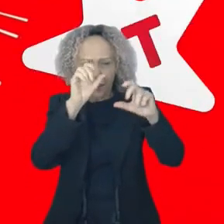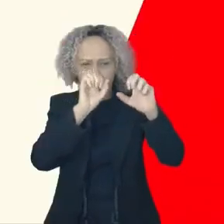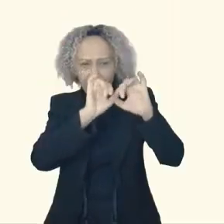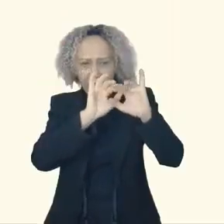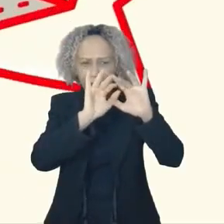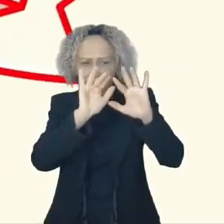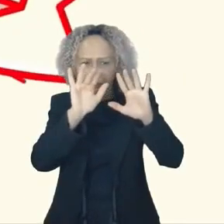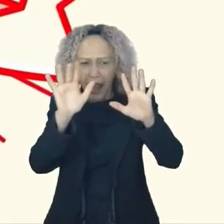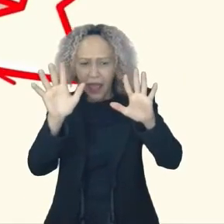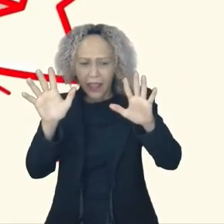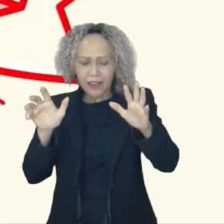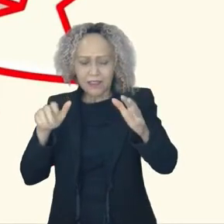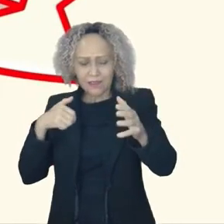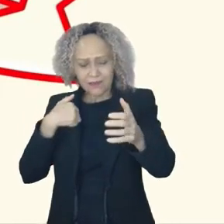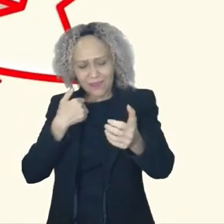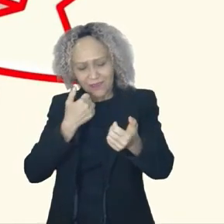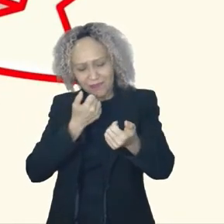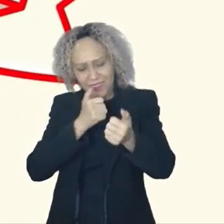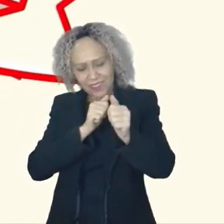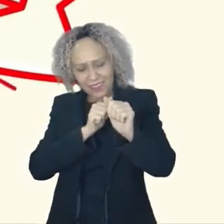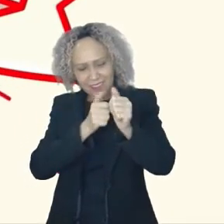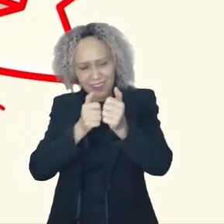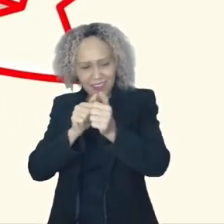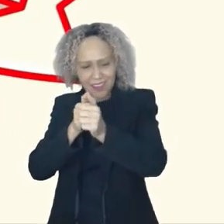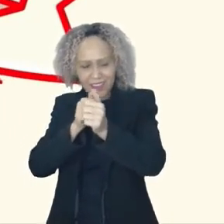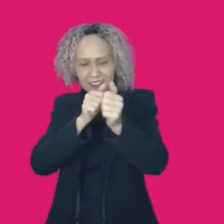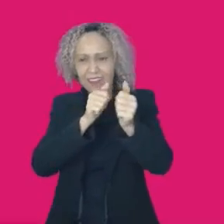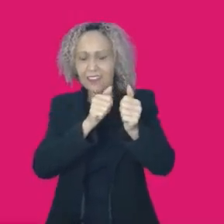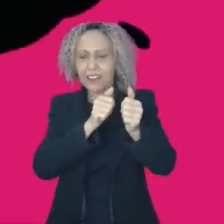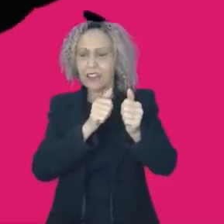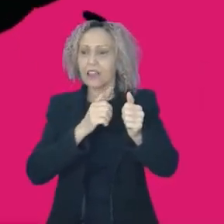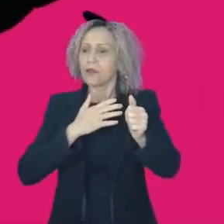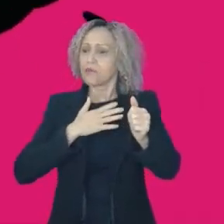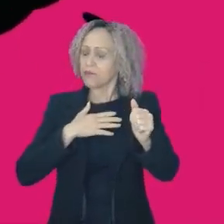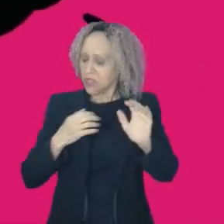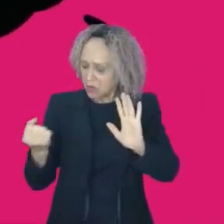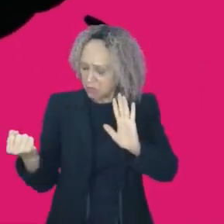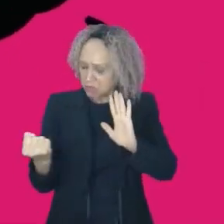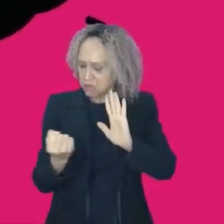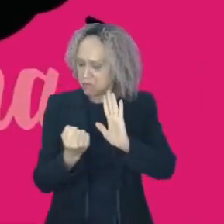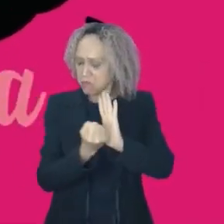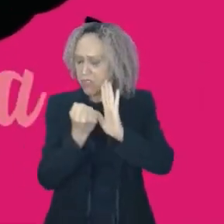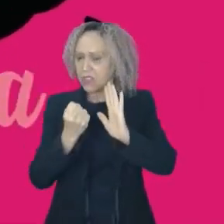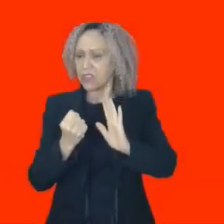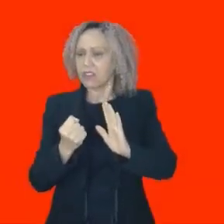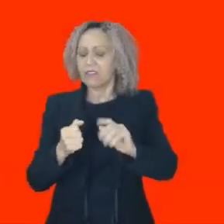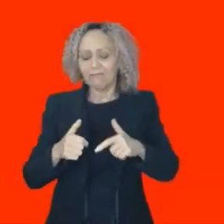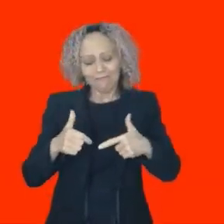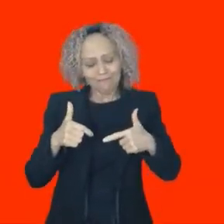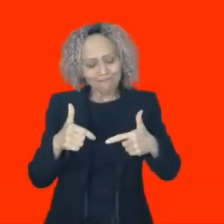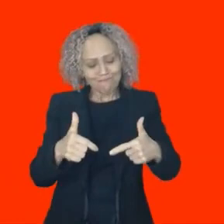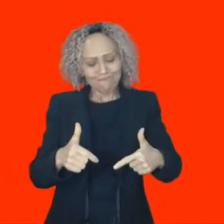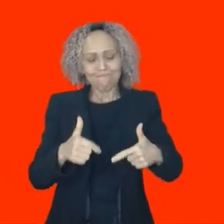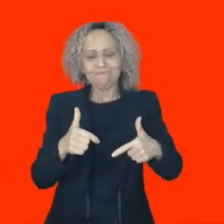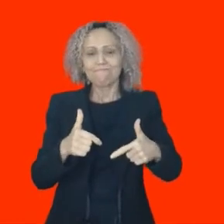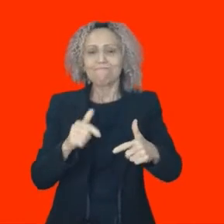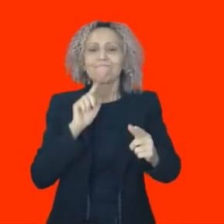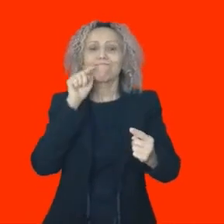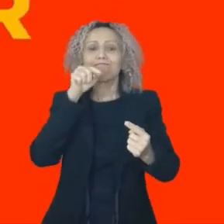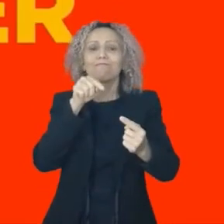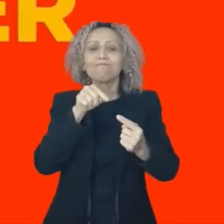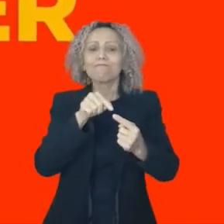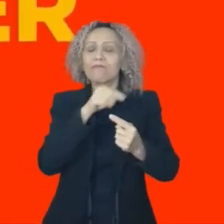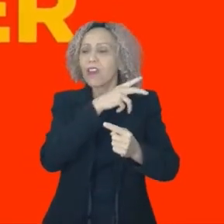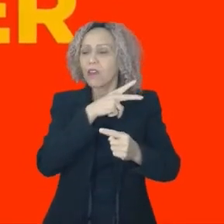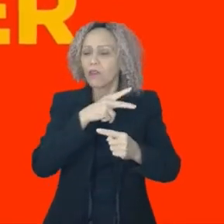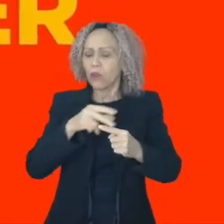brilha, ela é quem vai me guiar. Ser guerreira é minha sina,